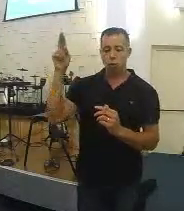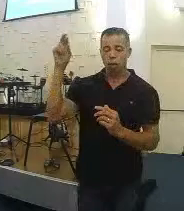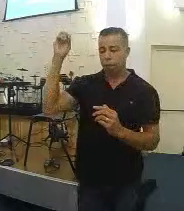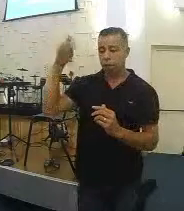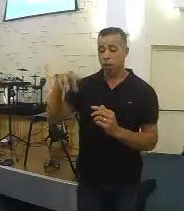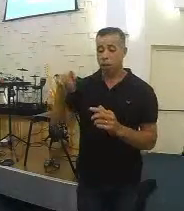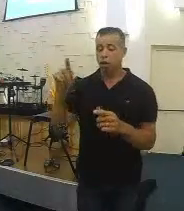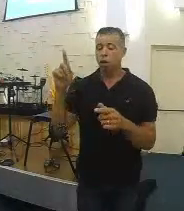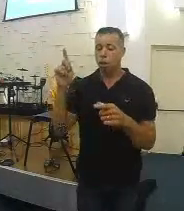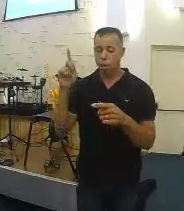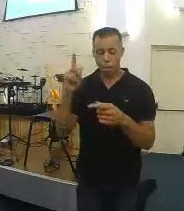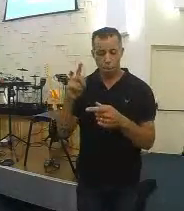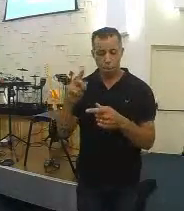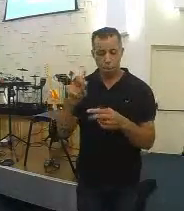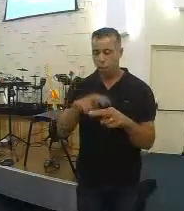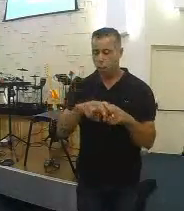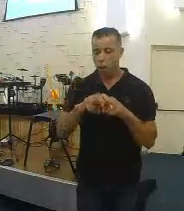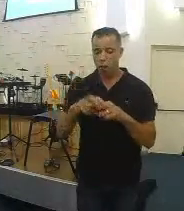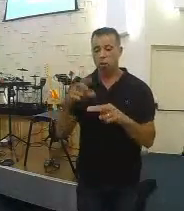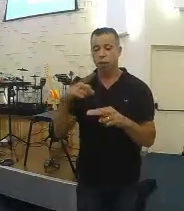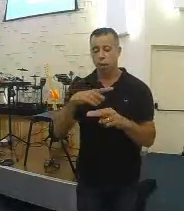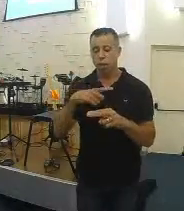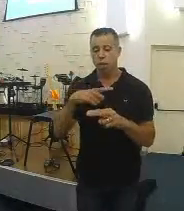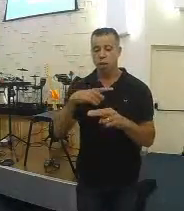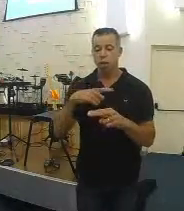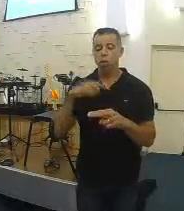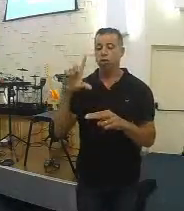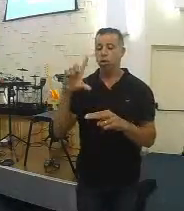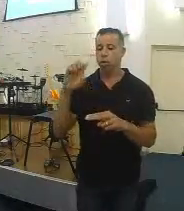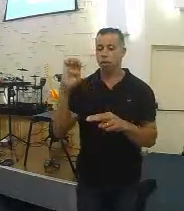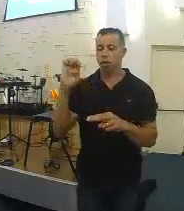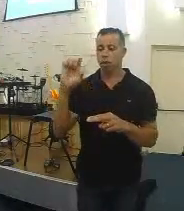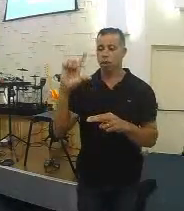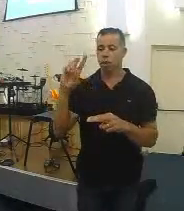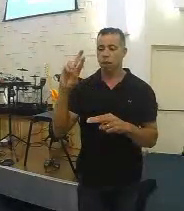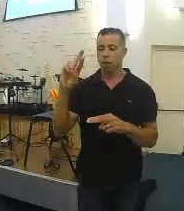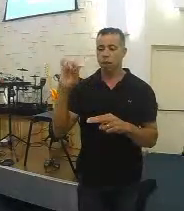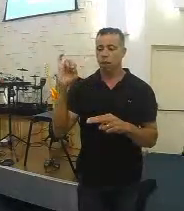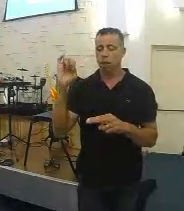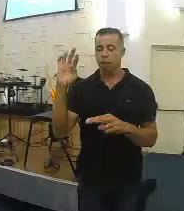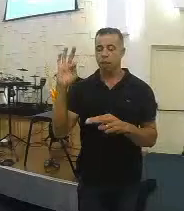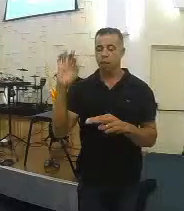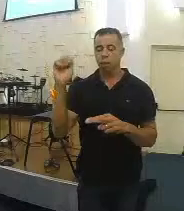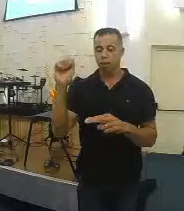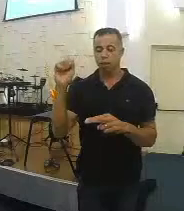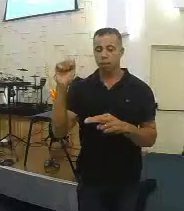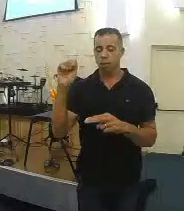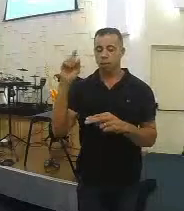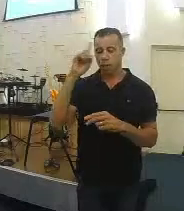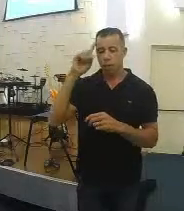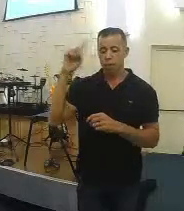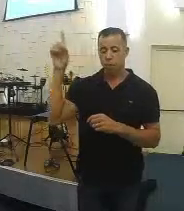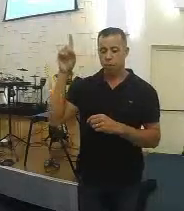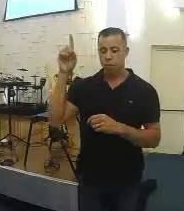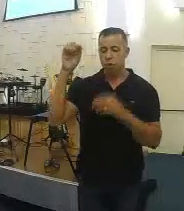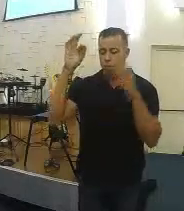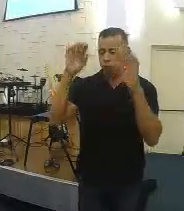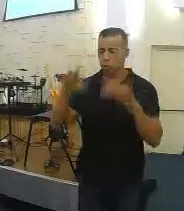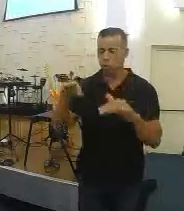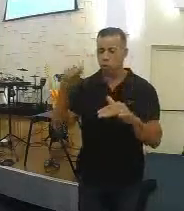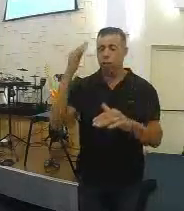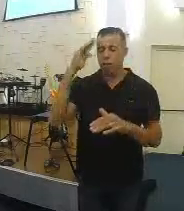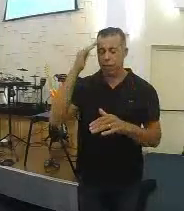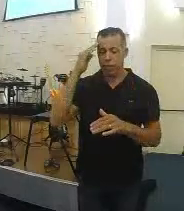levita por sacerdote. Que Deus te ilumine para que você compreenda a verdade dele nessa